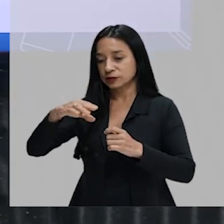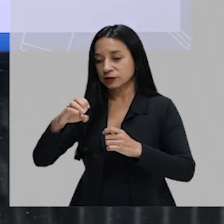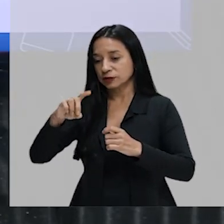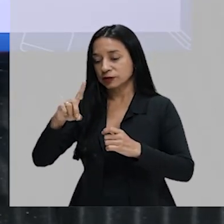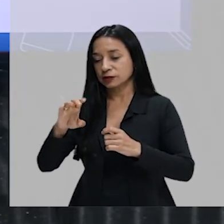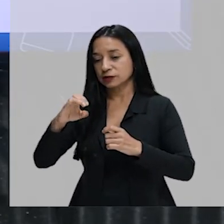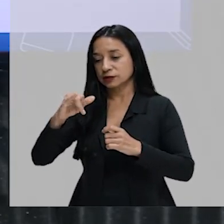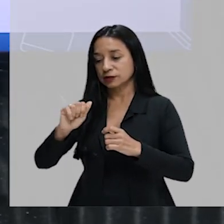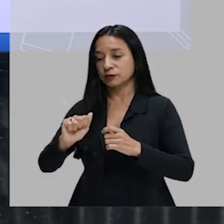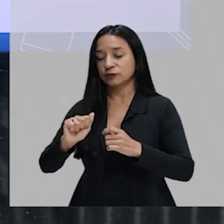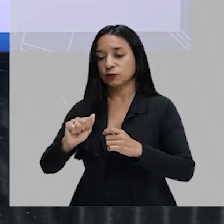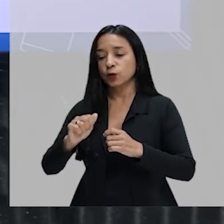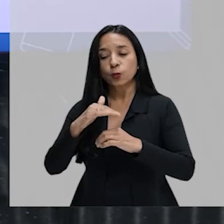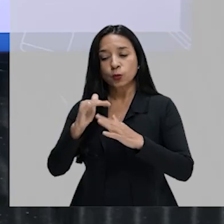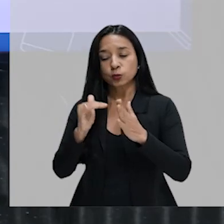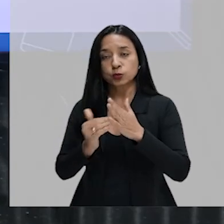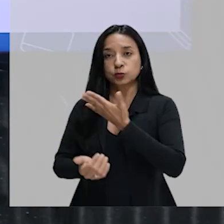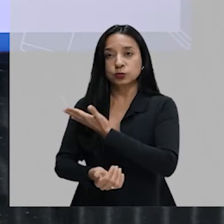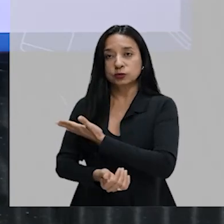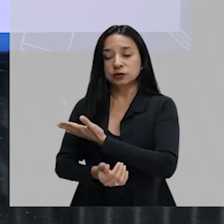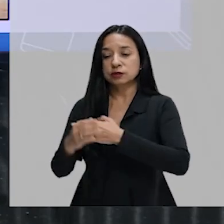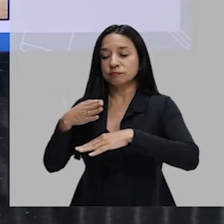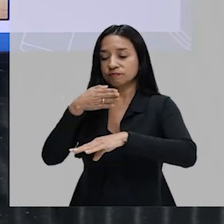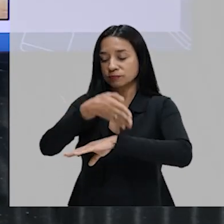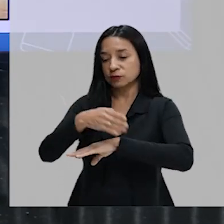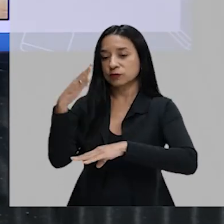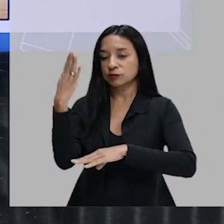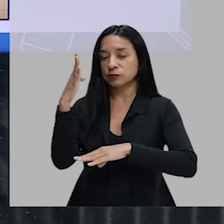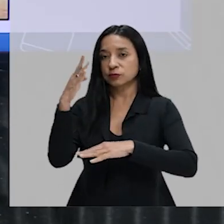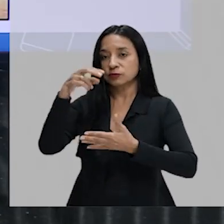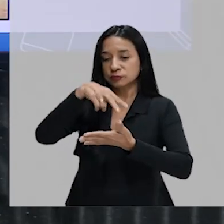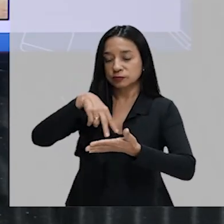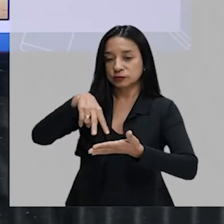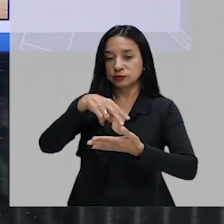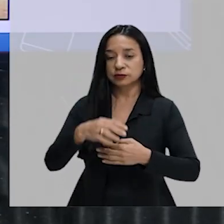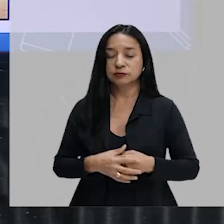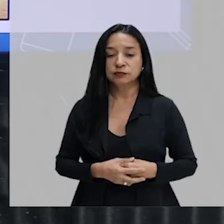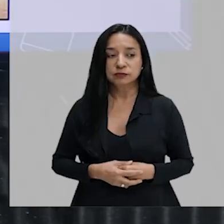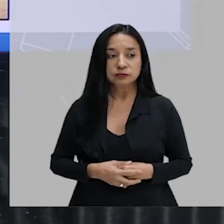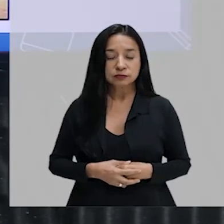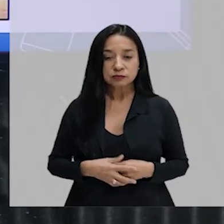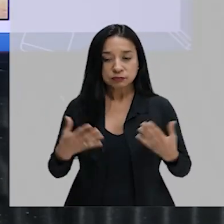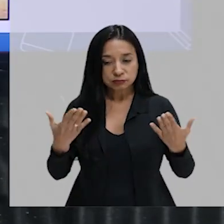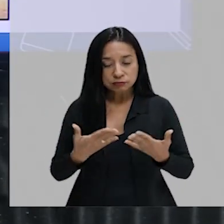a vitalidade, é a criatividade, é a